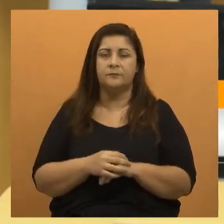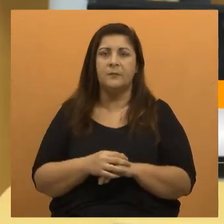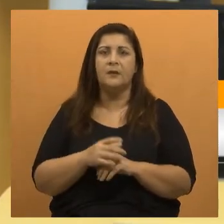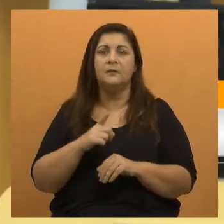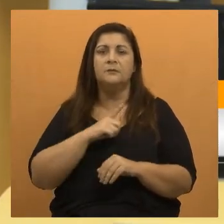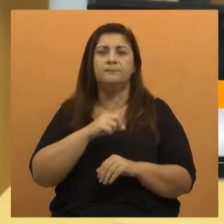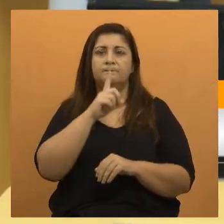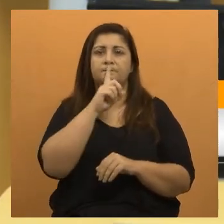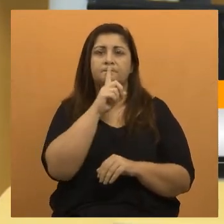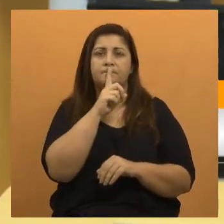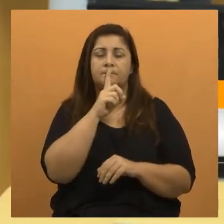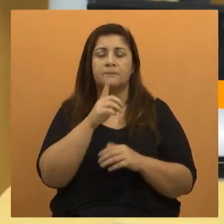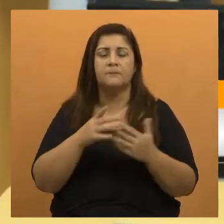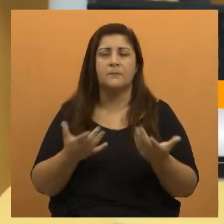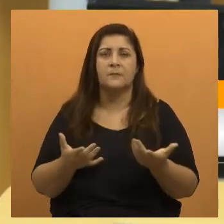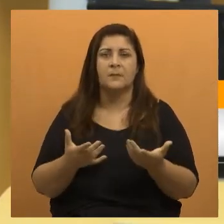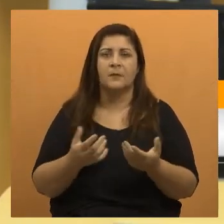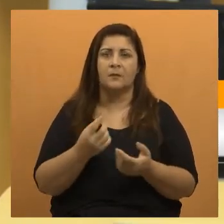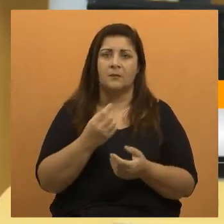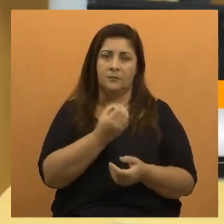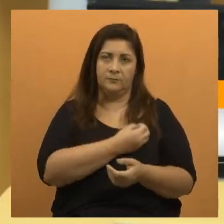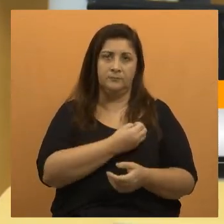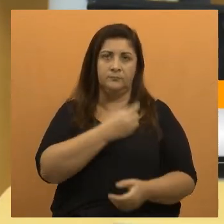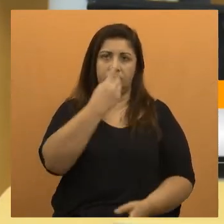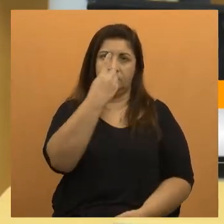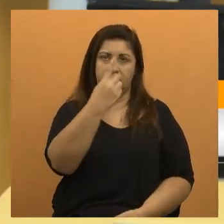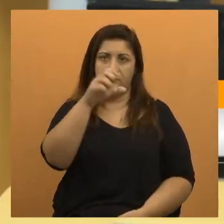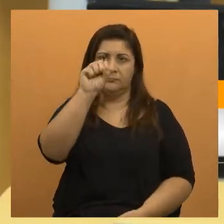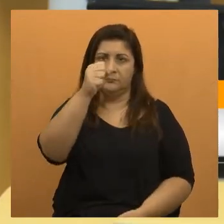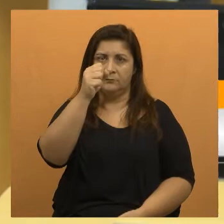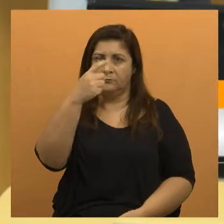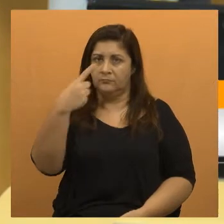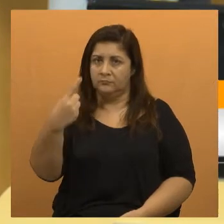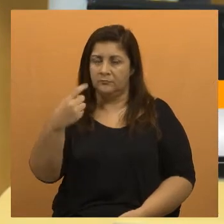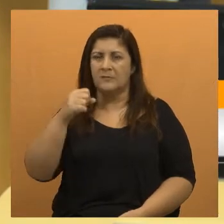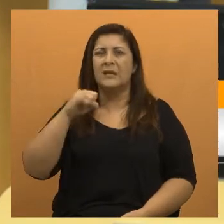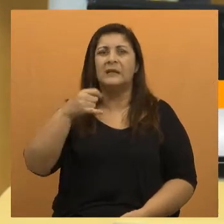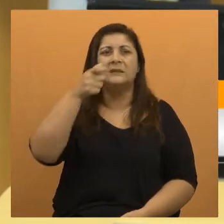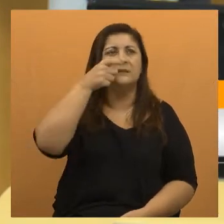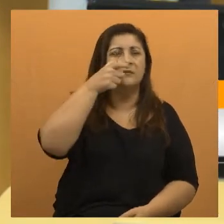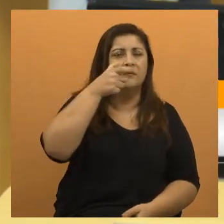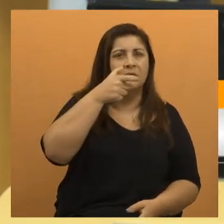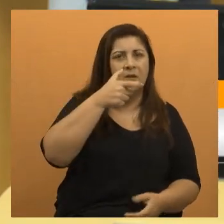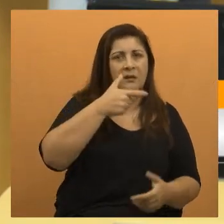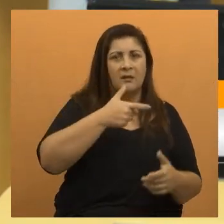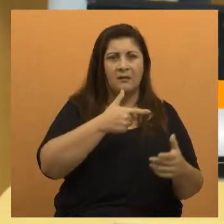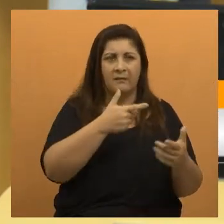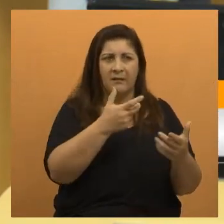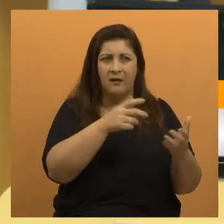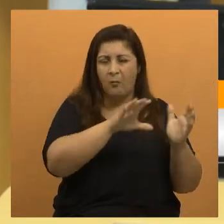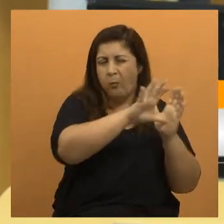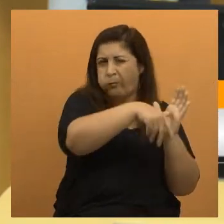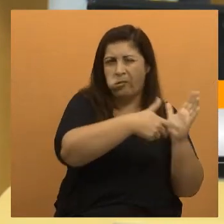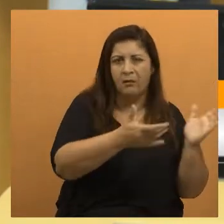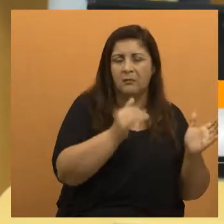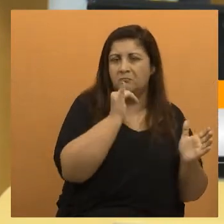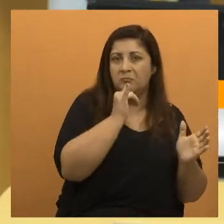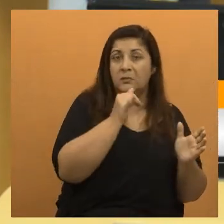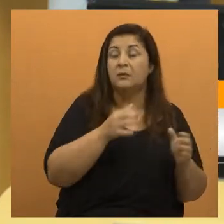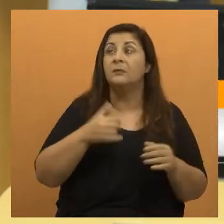sigilo absoluto pelo telefone 181, caso de emergência de segurança, ou